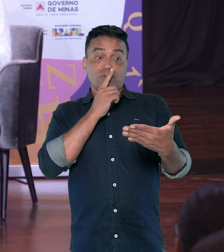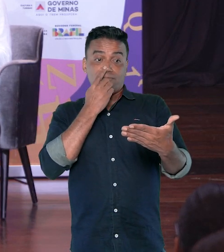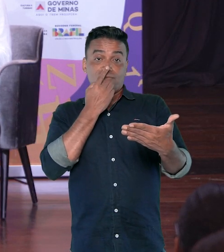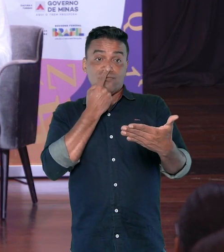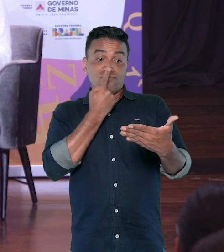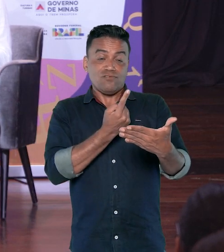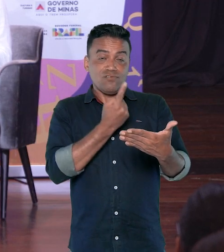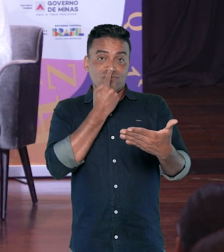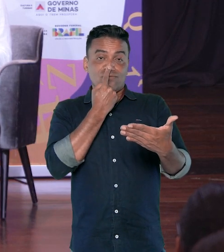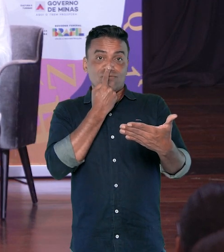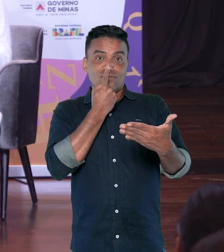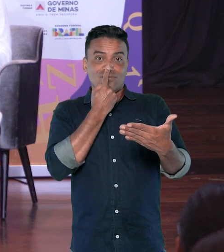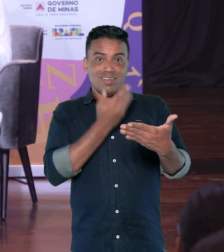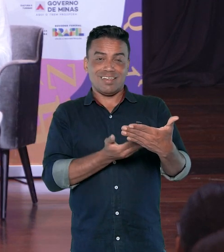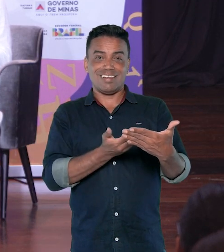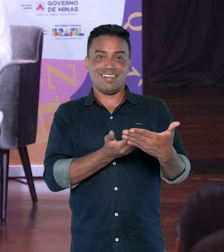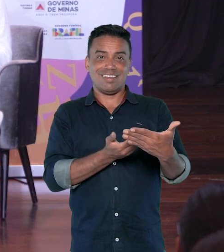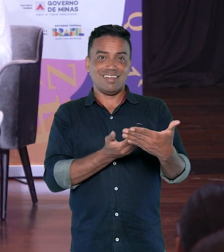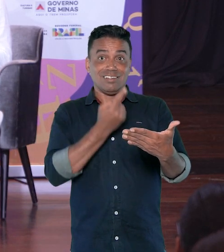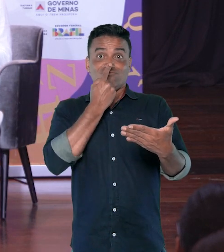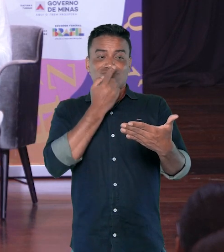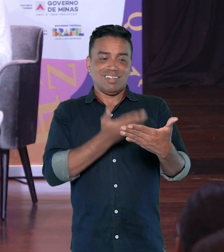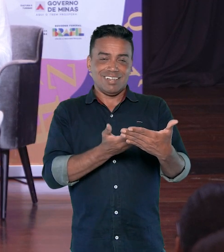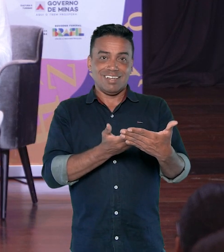O livro é esse